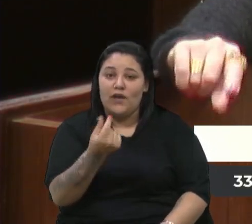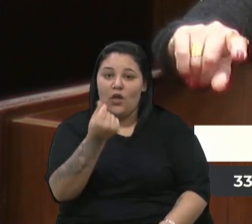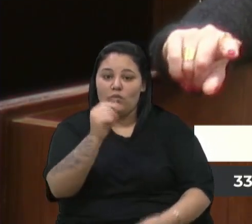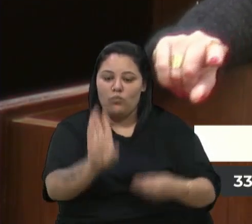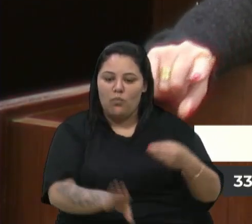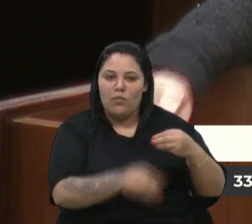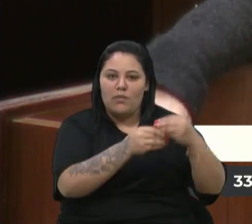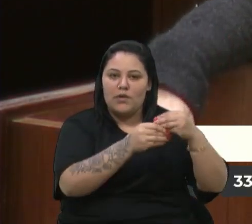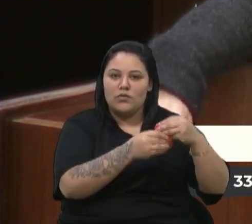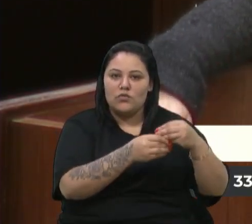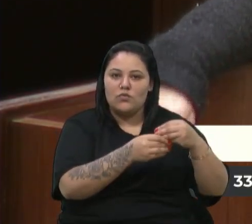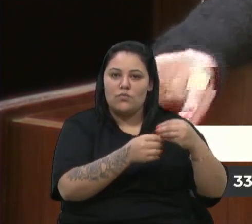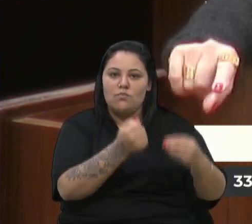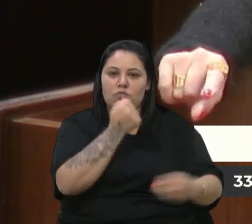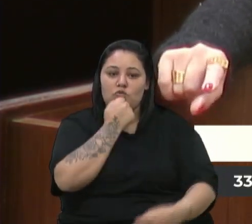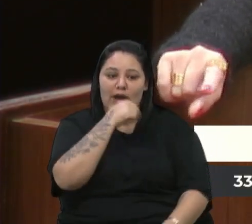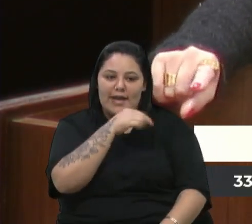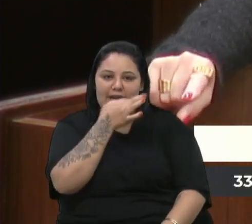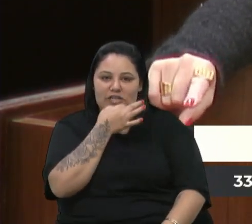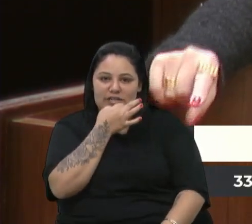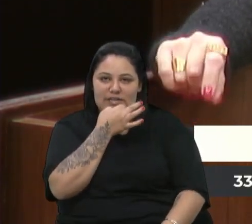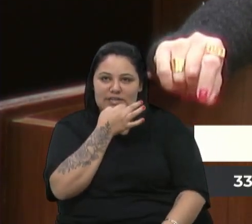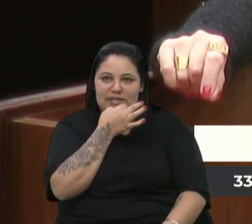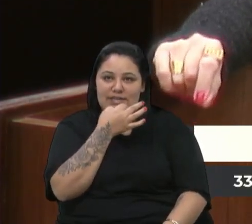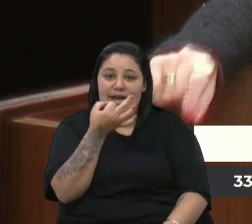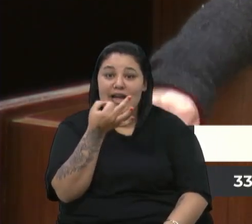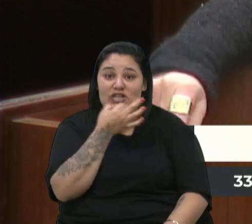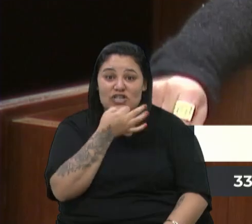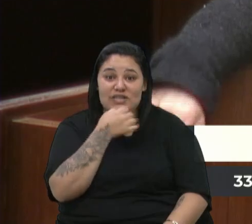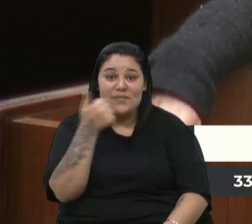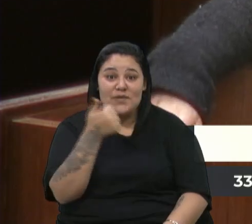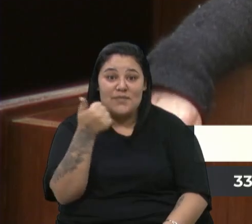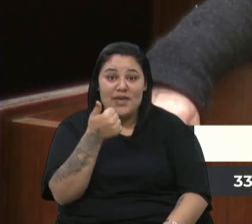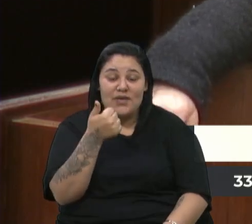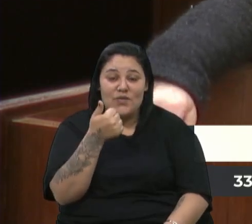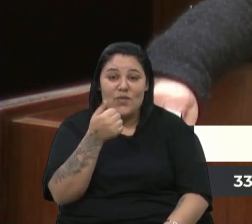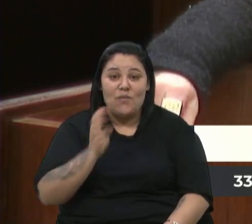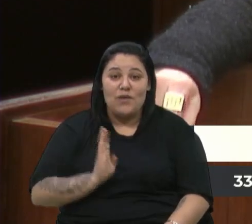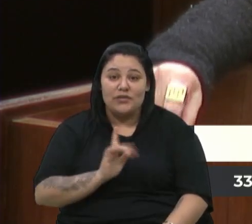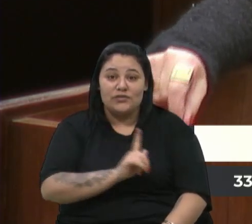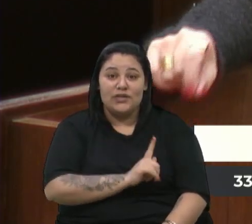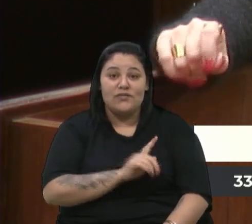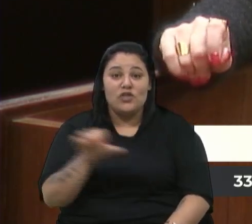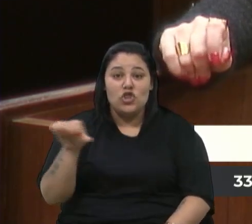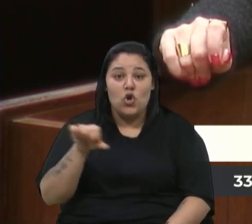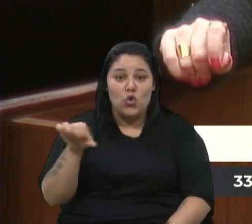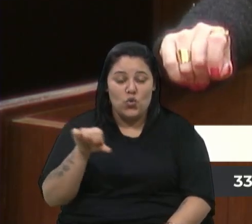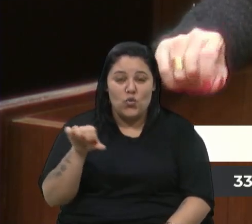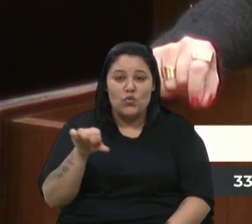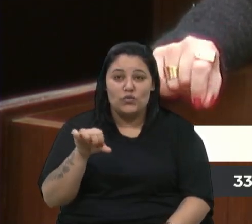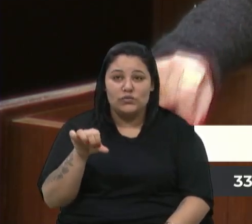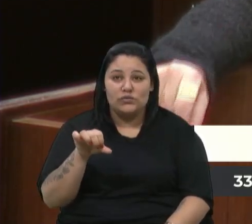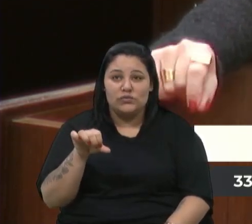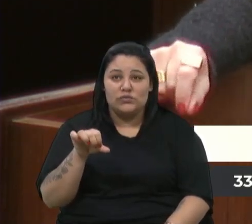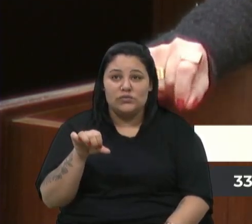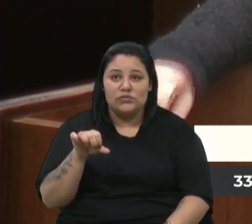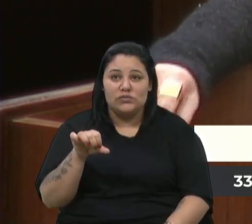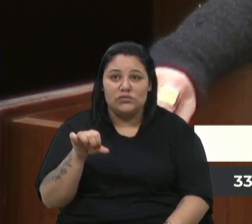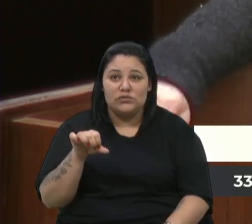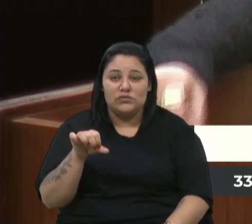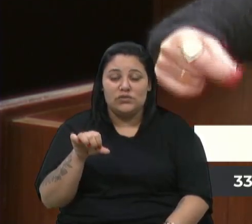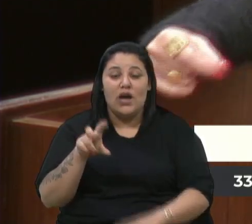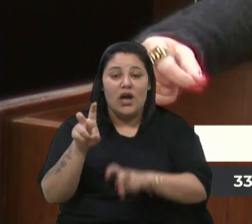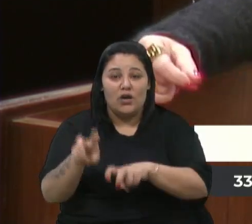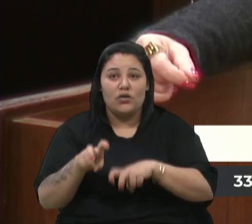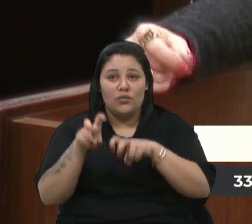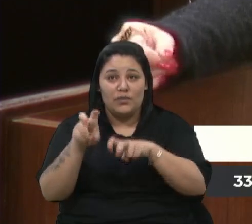está em primeiro lugar, Bento Gonçalves está em 9º lugar. O VAB de